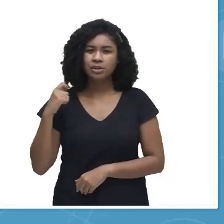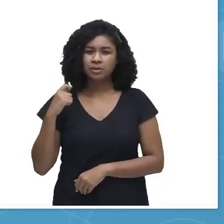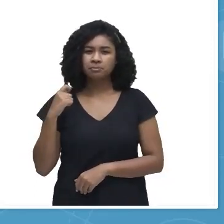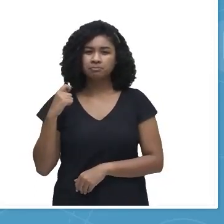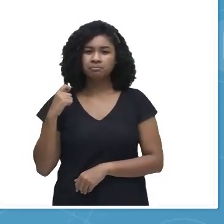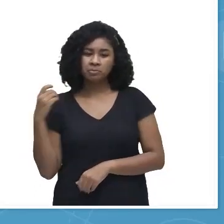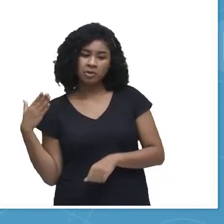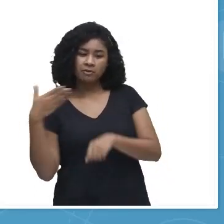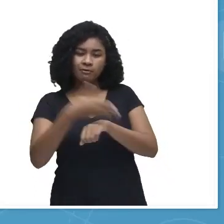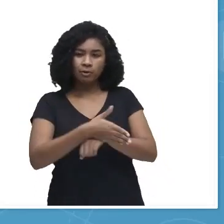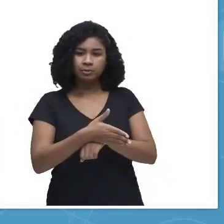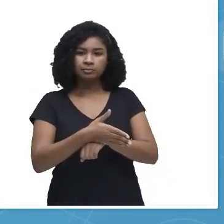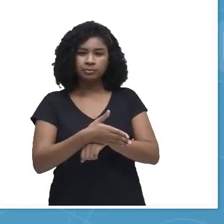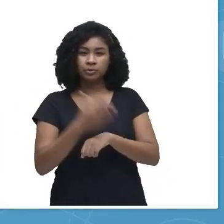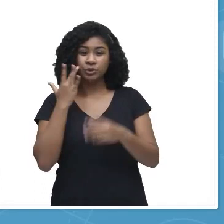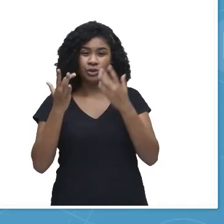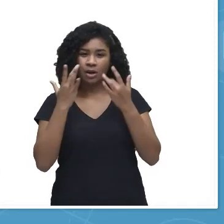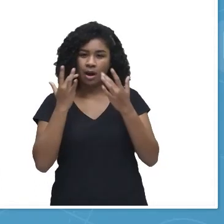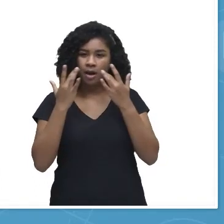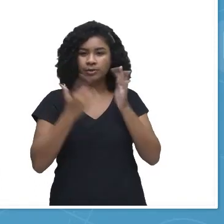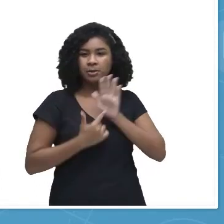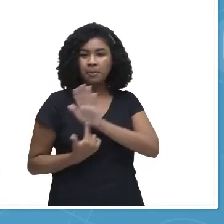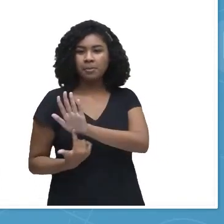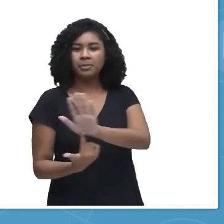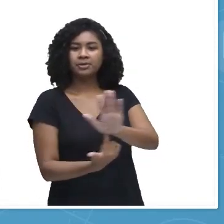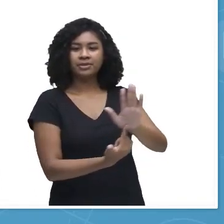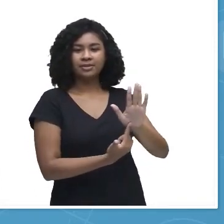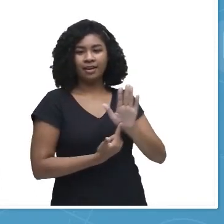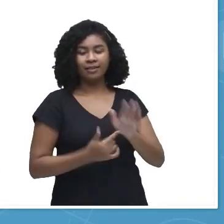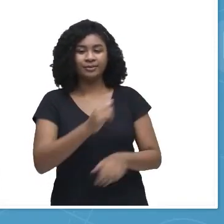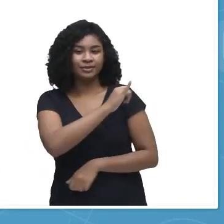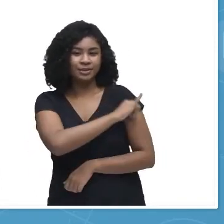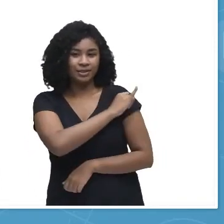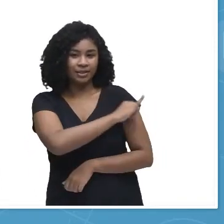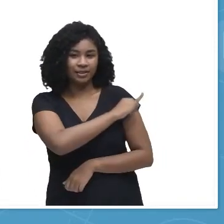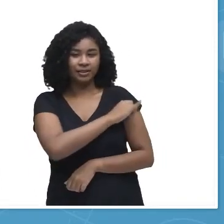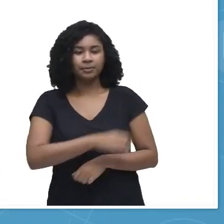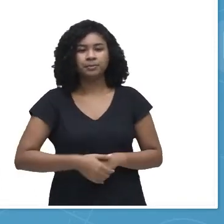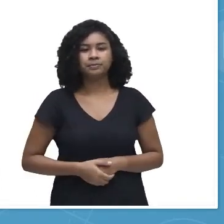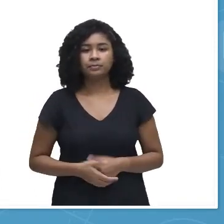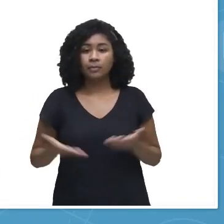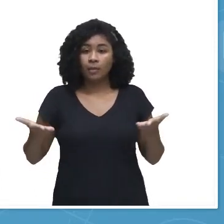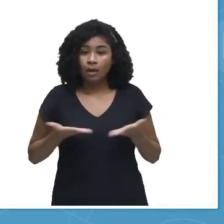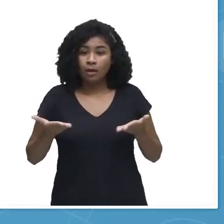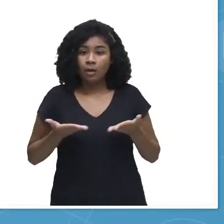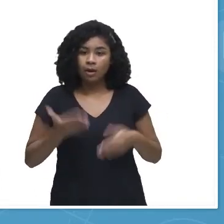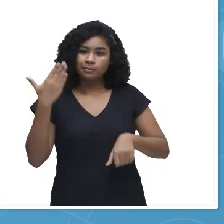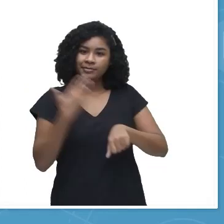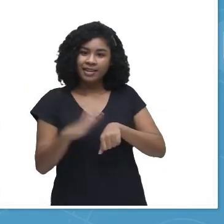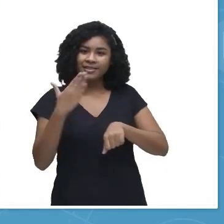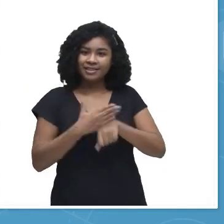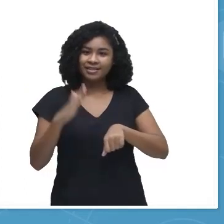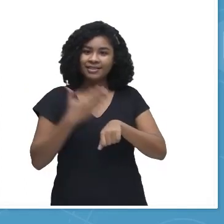teatral no Teatro Municipal do Rio de Janeiro. Ok, gente? Pois bem, agora a gente vai colocar e exercitar o que a gente aprendeu hoje na